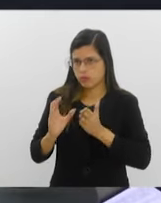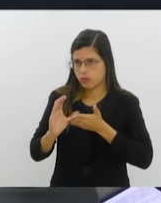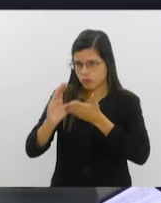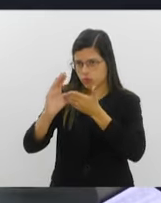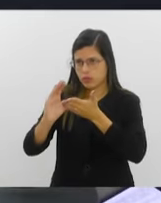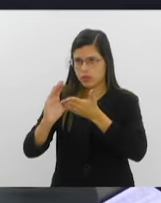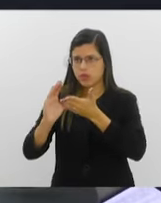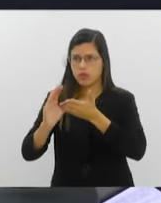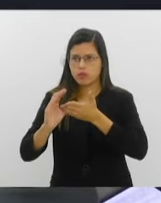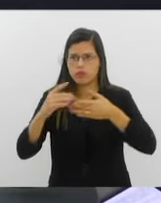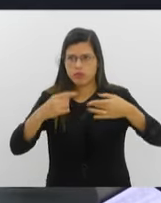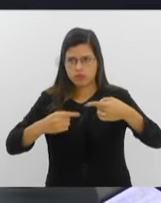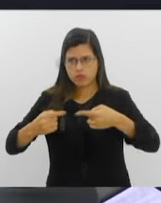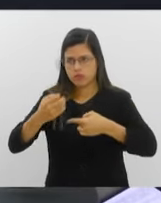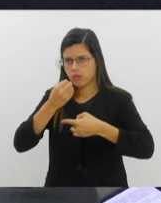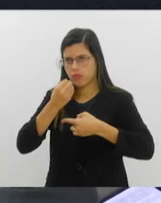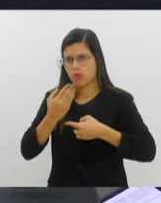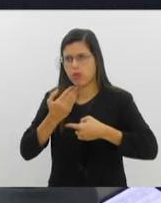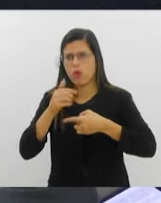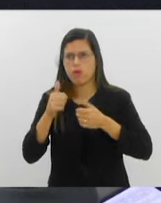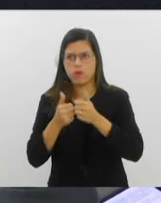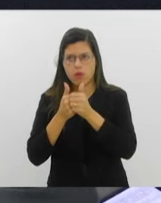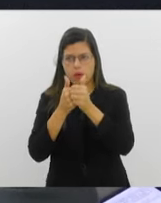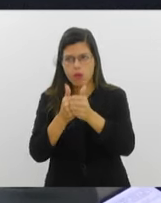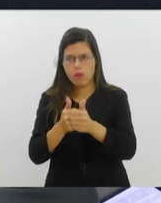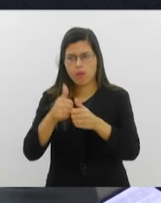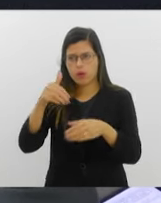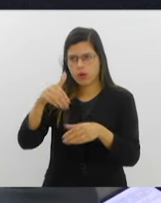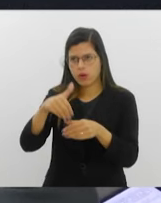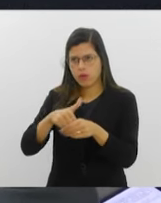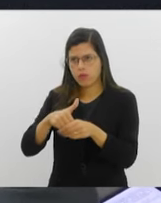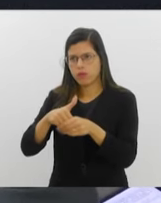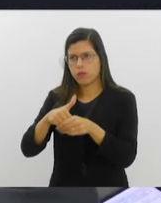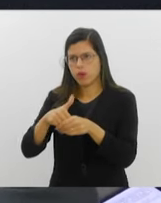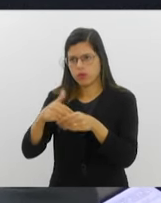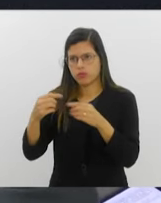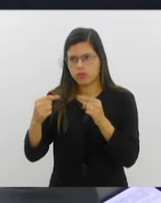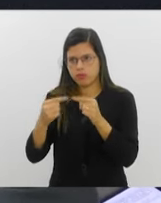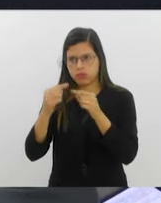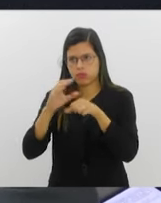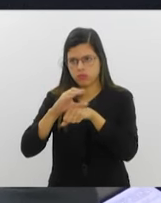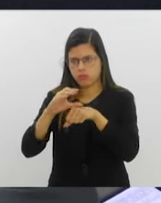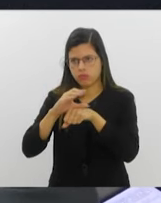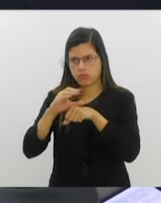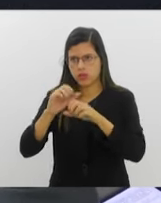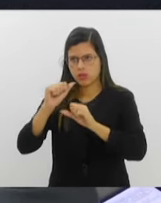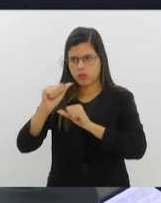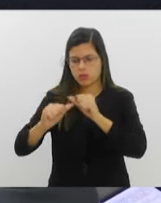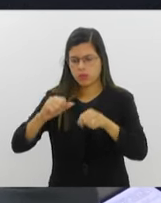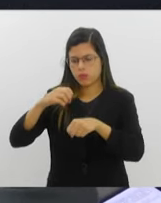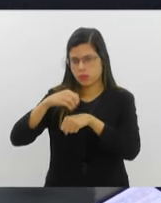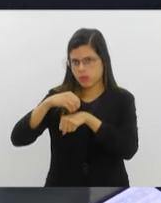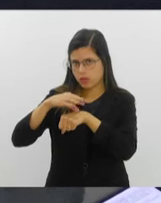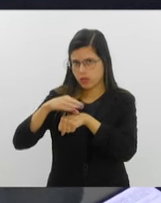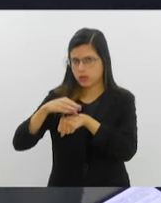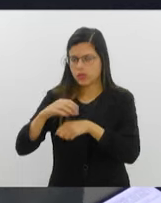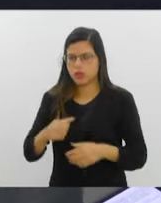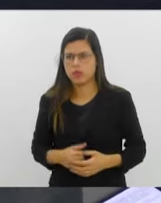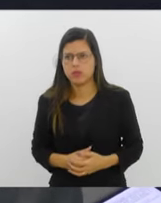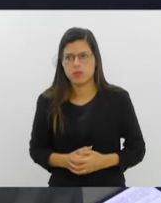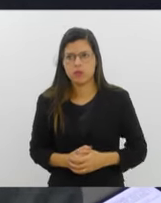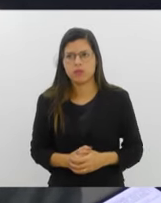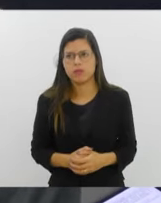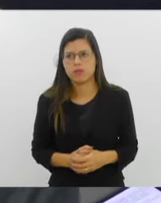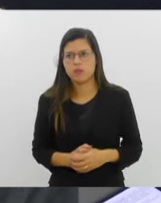vou acompanhar o parecer do deputado doutor Serginho. Constitucionalidade pela transformação em indicação legislativa. Não, eu